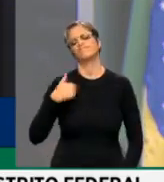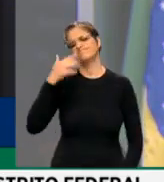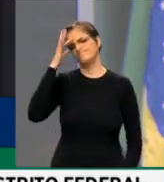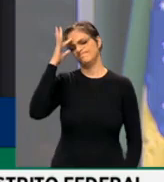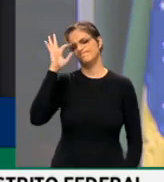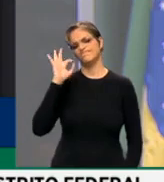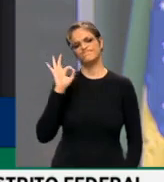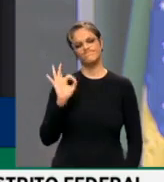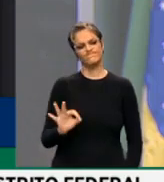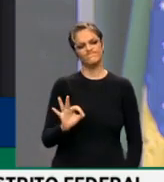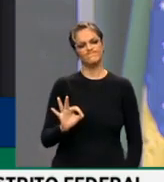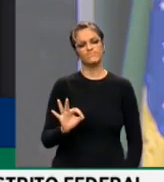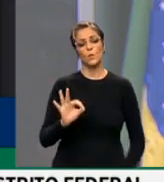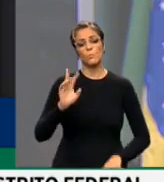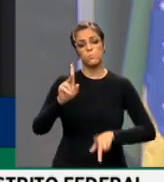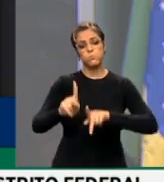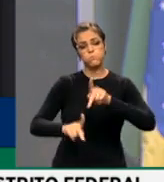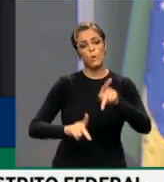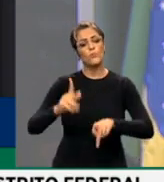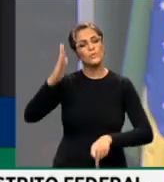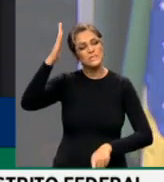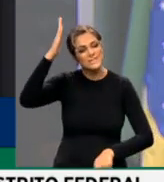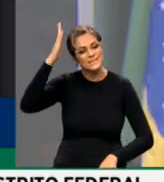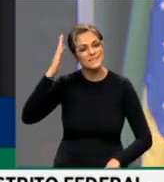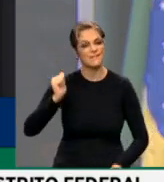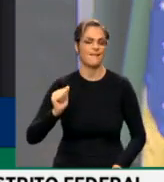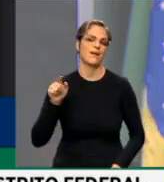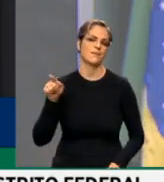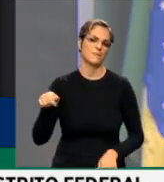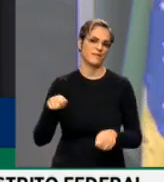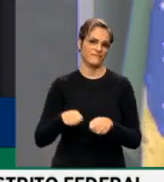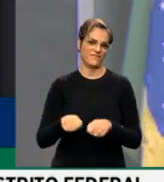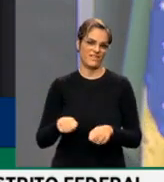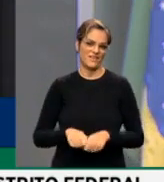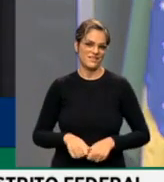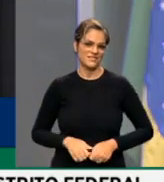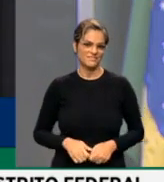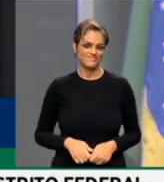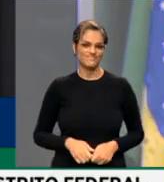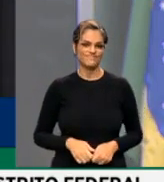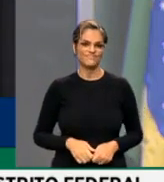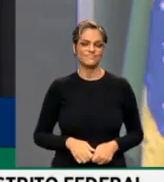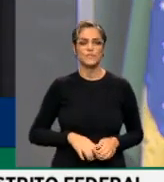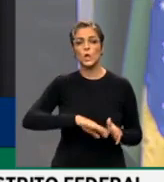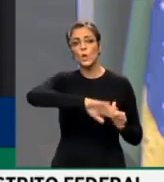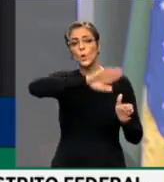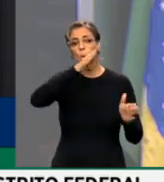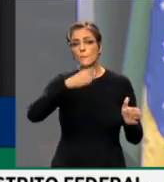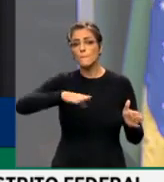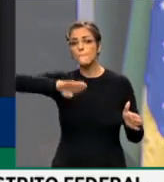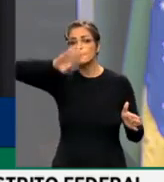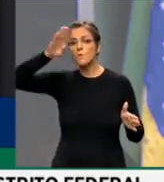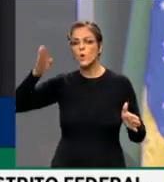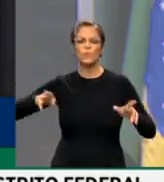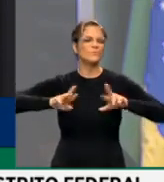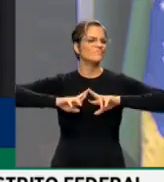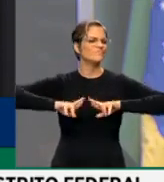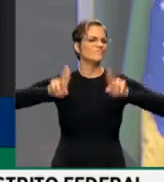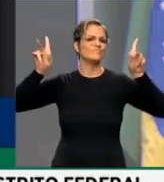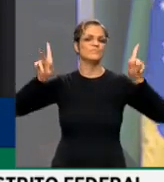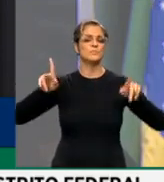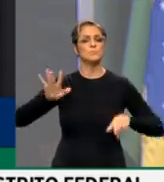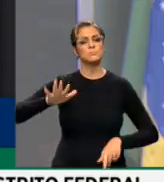o que Geraldo fez. Quando a gente fala de mobilidade, o que Geraldo fez nos morros do Recife, onde mora cerca